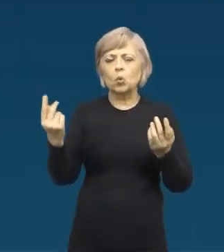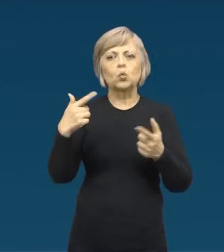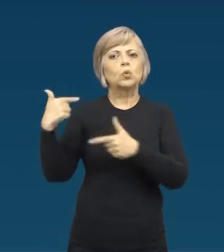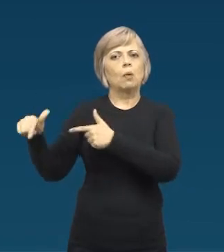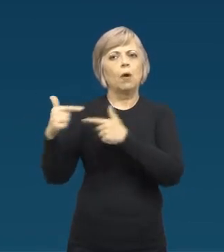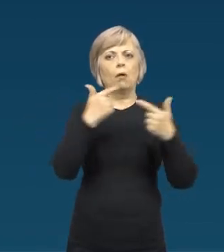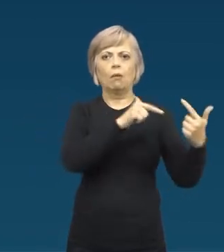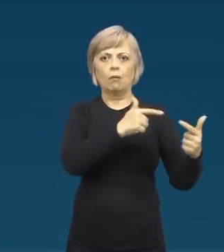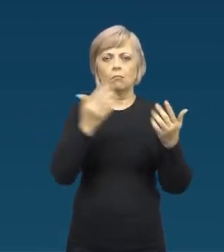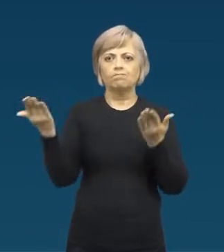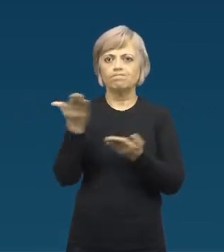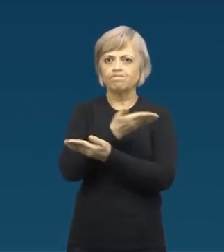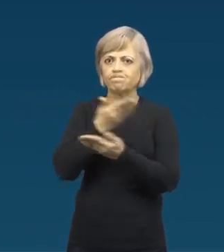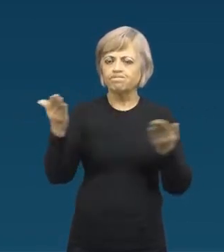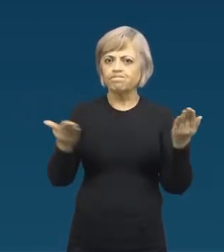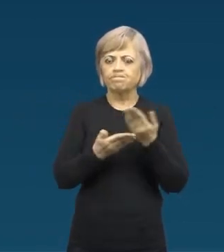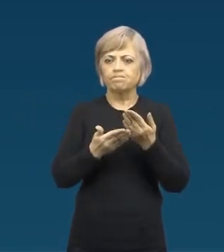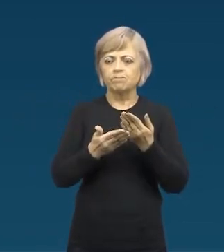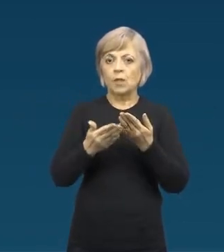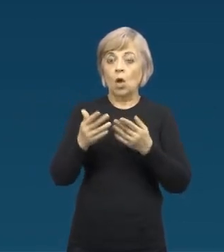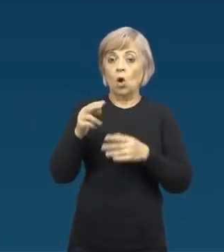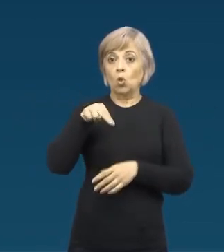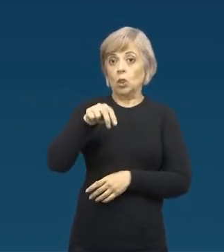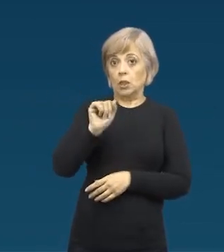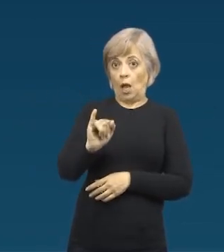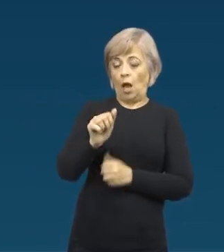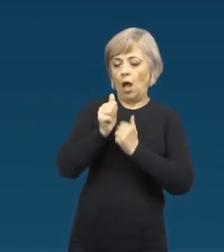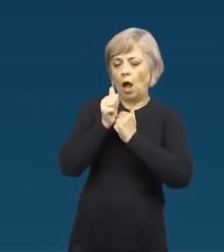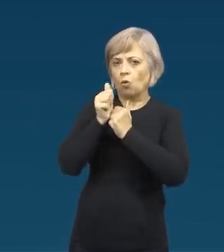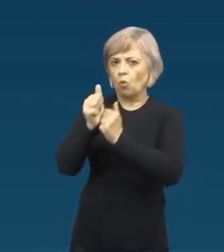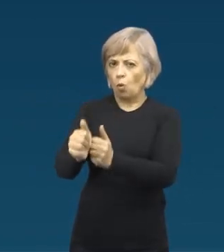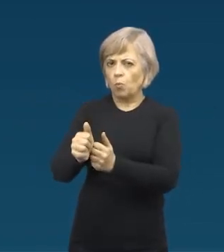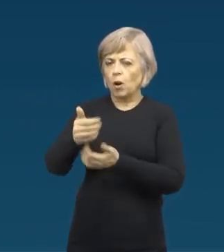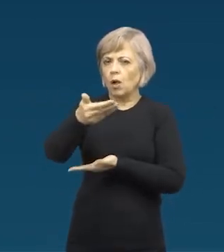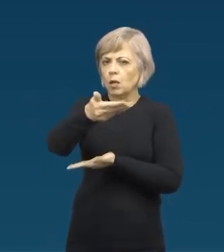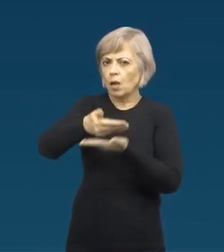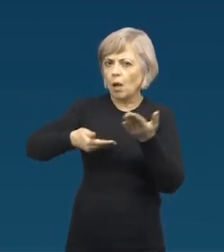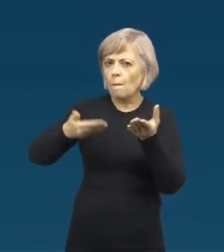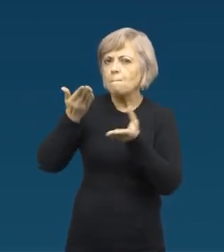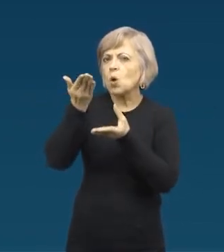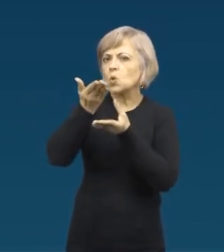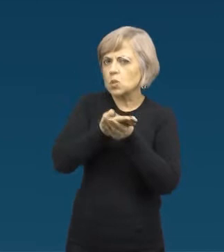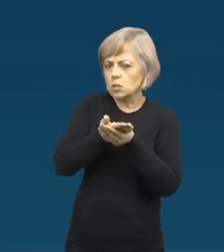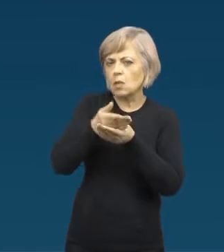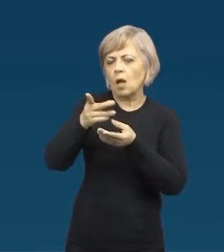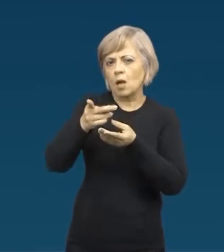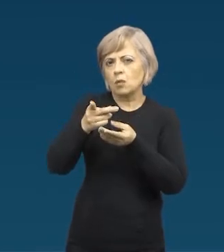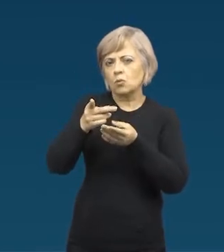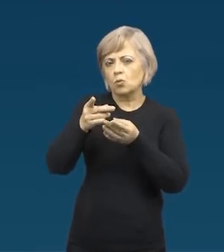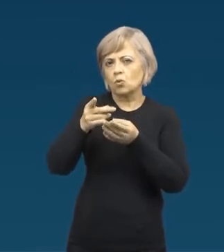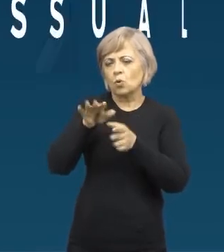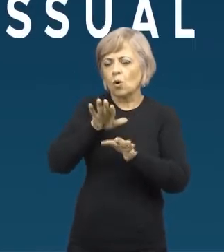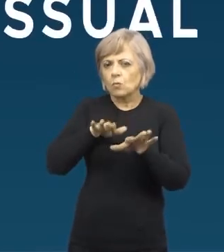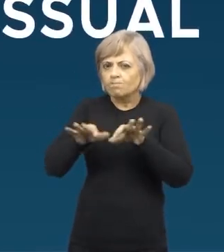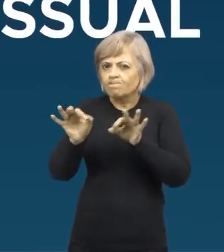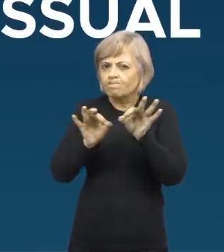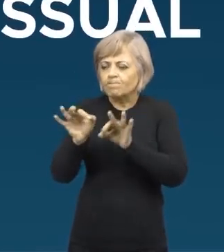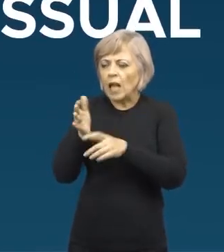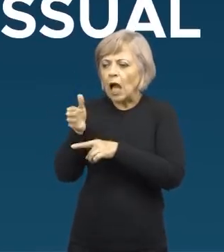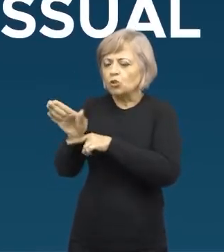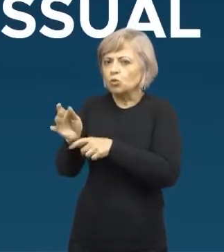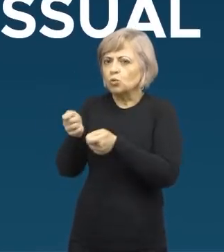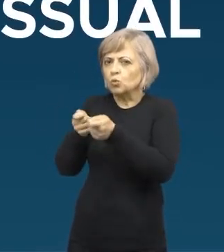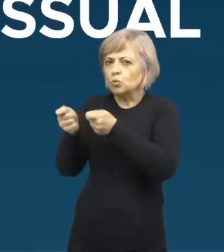NAI, então, tanto acompanha os processos na sua celeridade, ajuda o promotor a